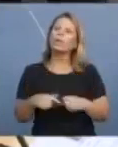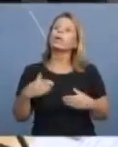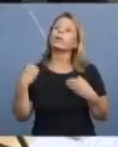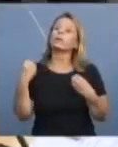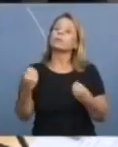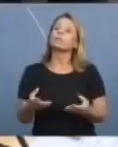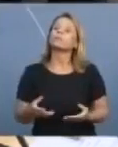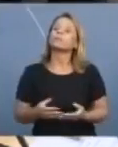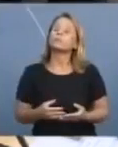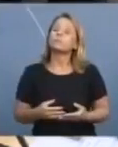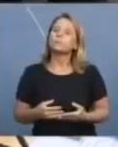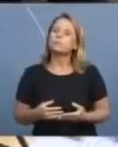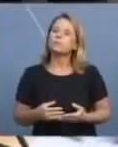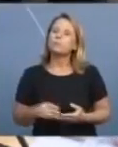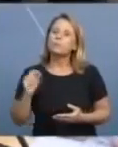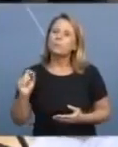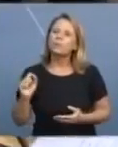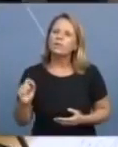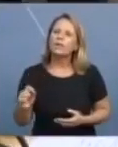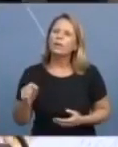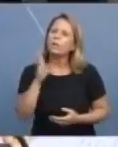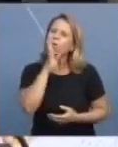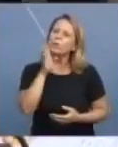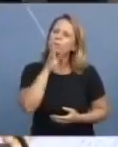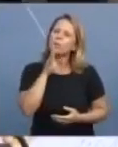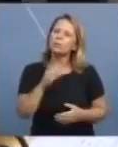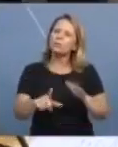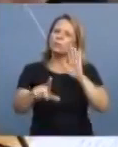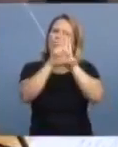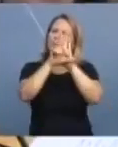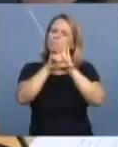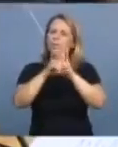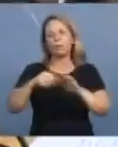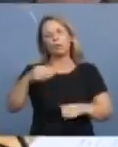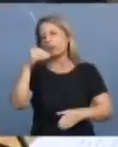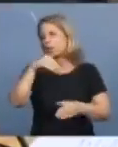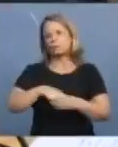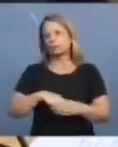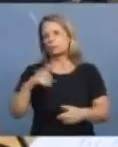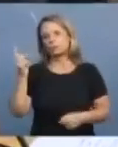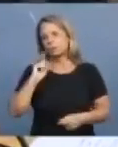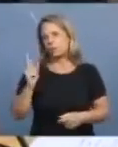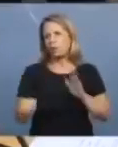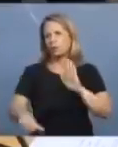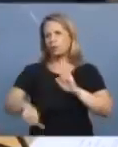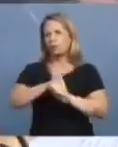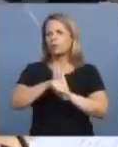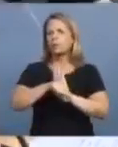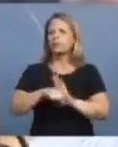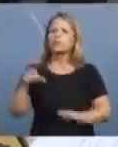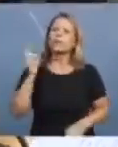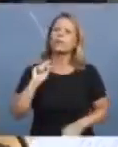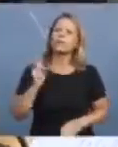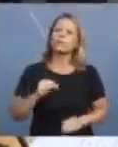deles imediato conhecimento é poder legislativo não vou cometer um crime de improbidade